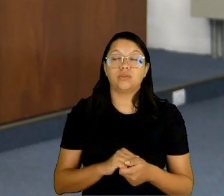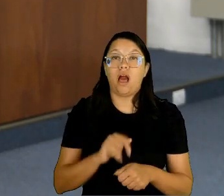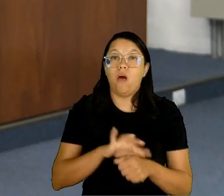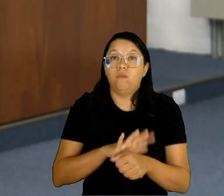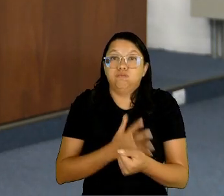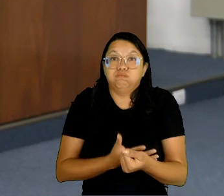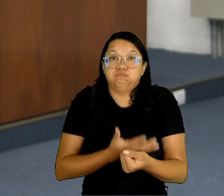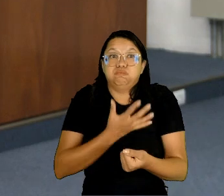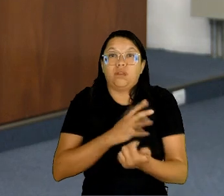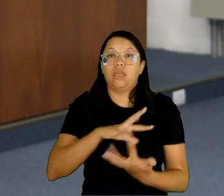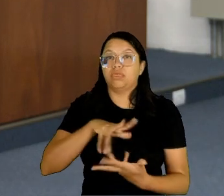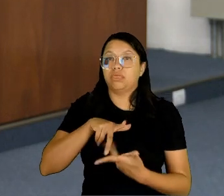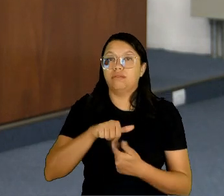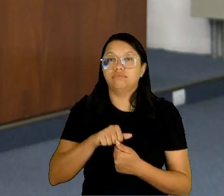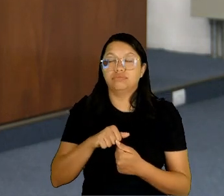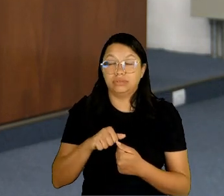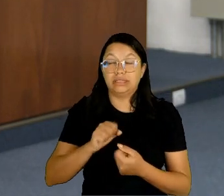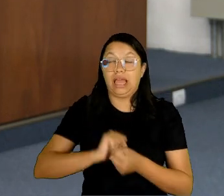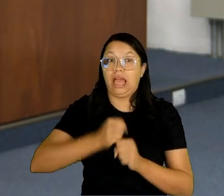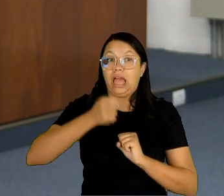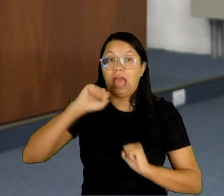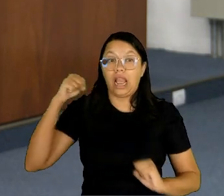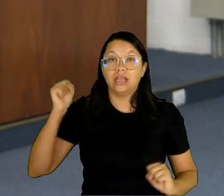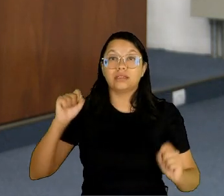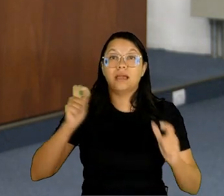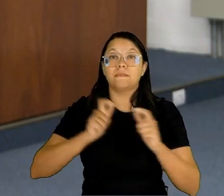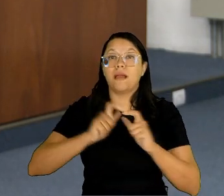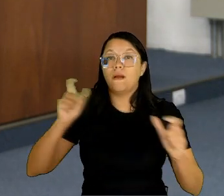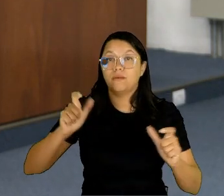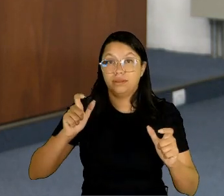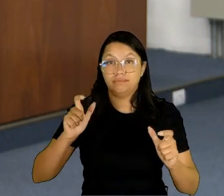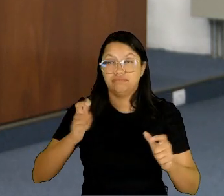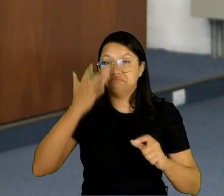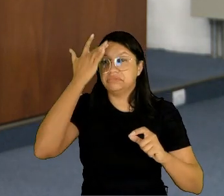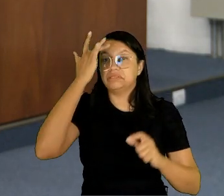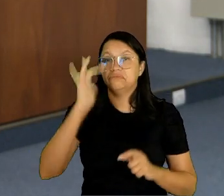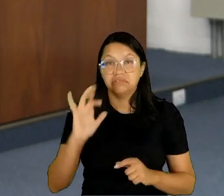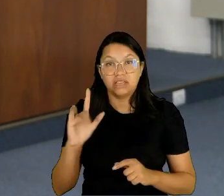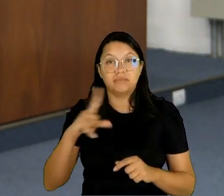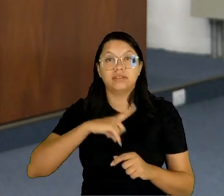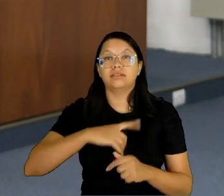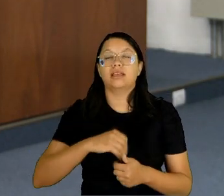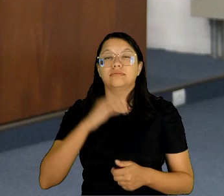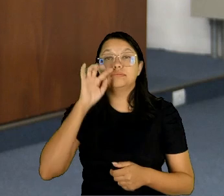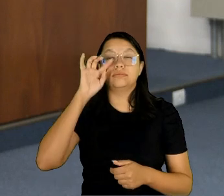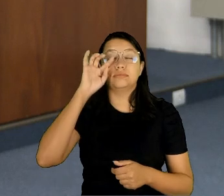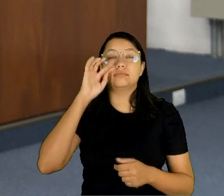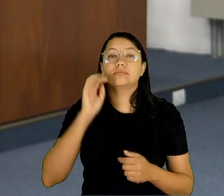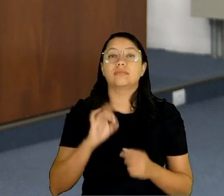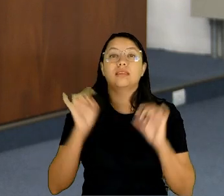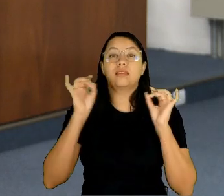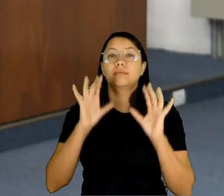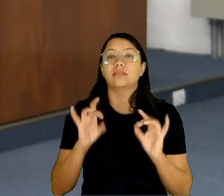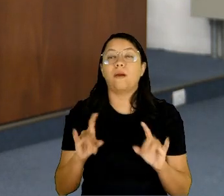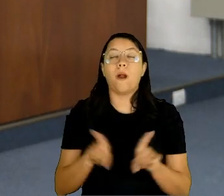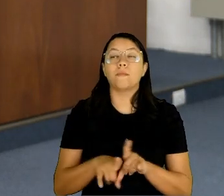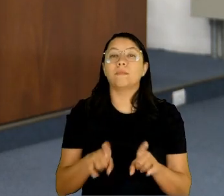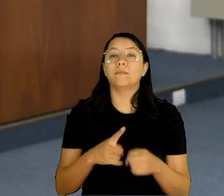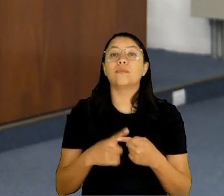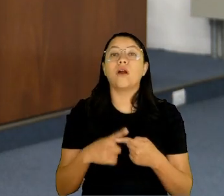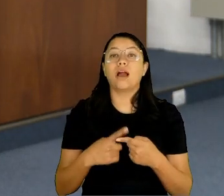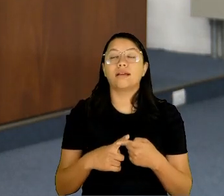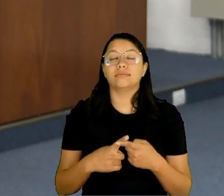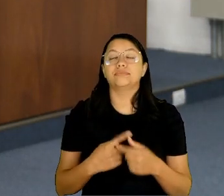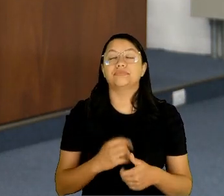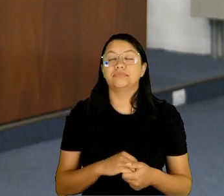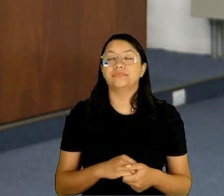de pessoas com pressão alta no mundo é bastante alta e grande parte desses pacientes não sabem que tem hipertensão. Em especial porque